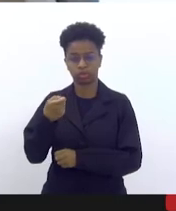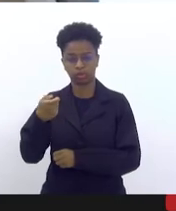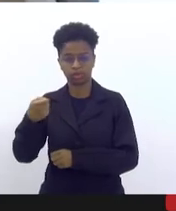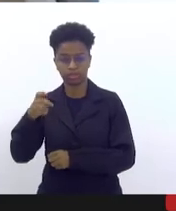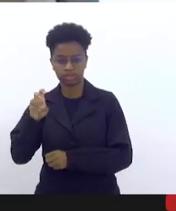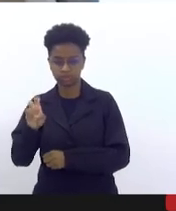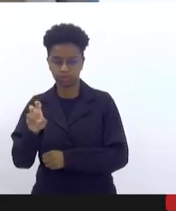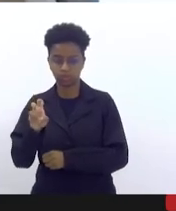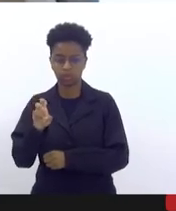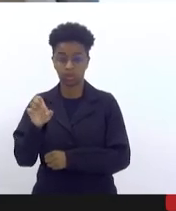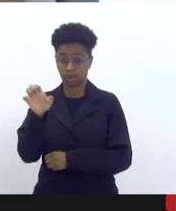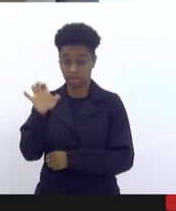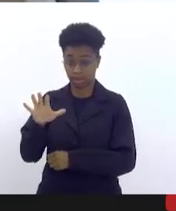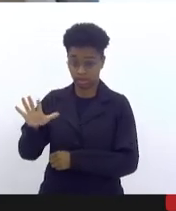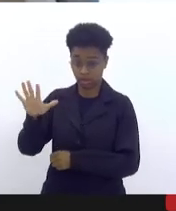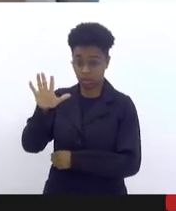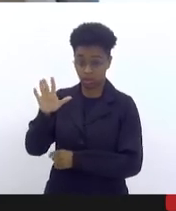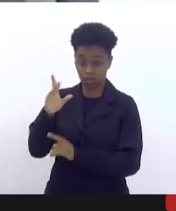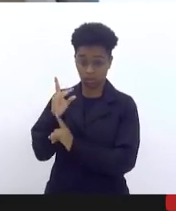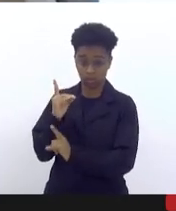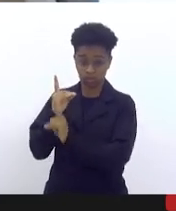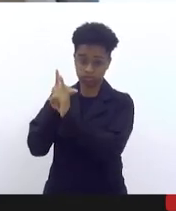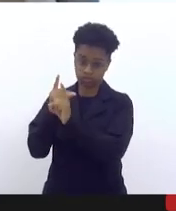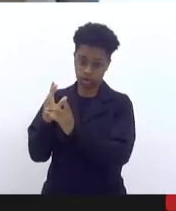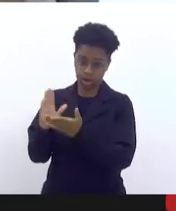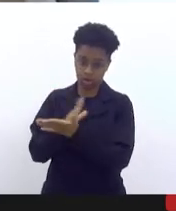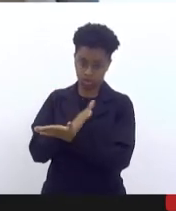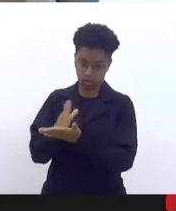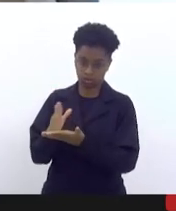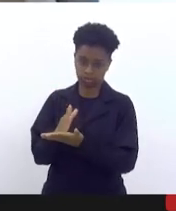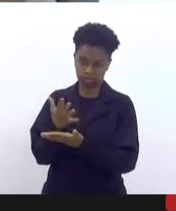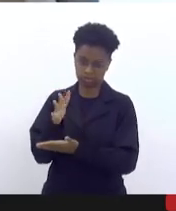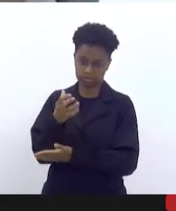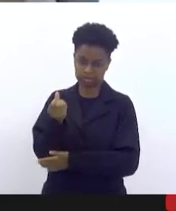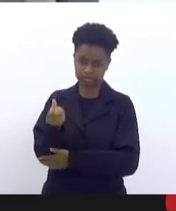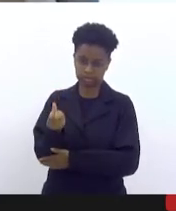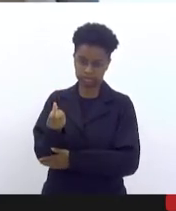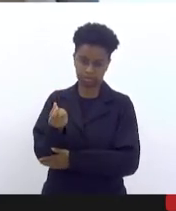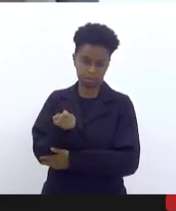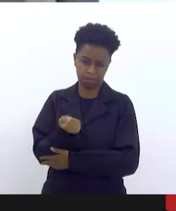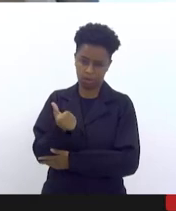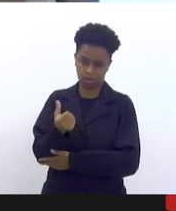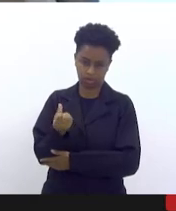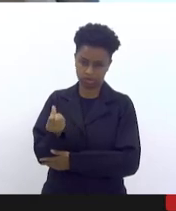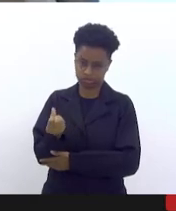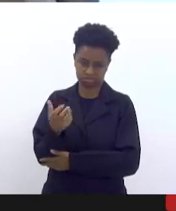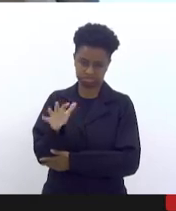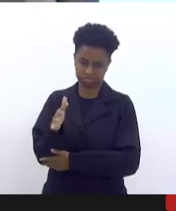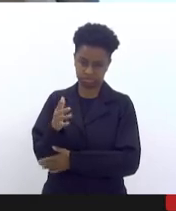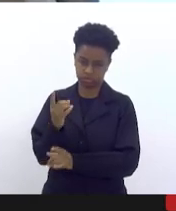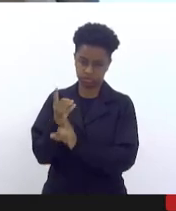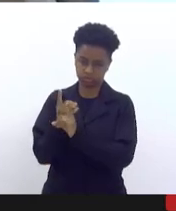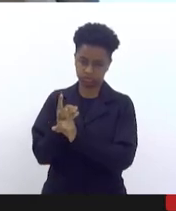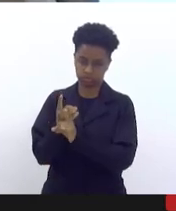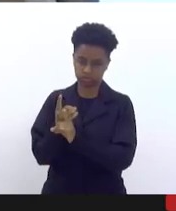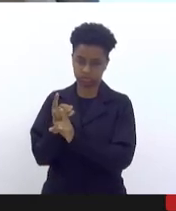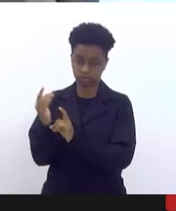a Europa via detectado algumas meia dúzia pouquíssimas né de